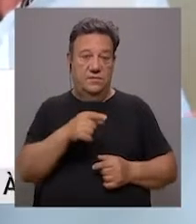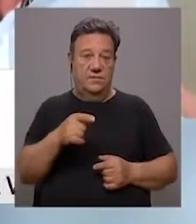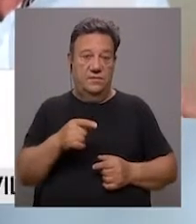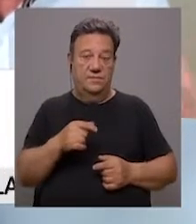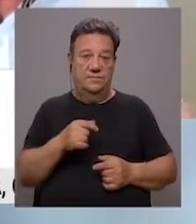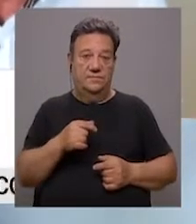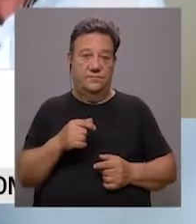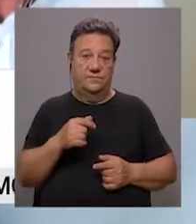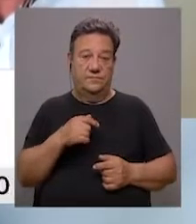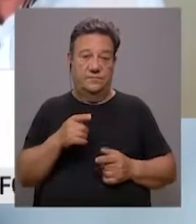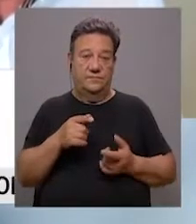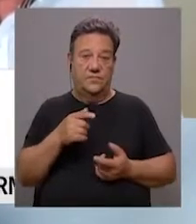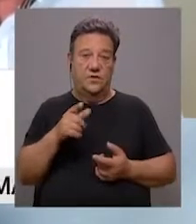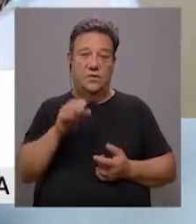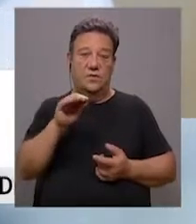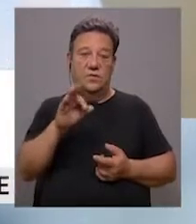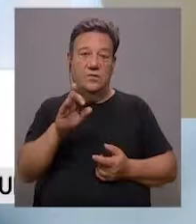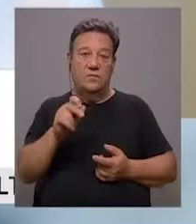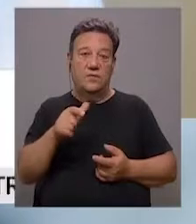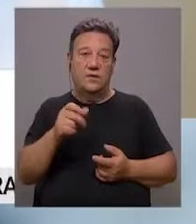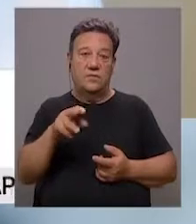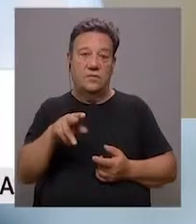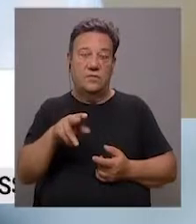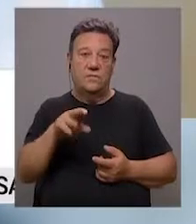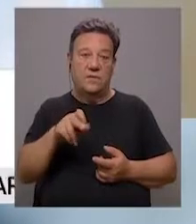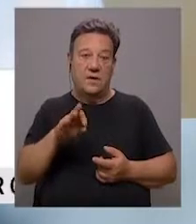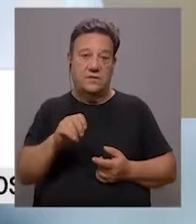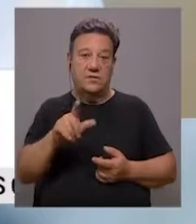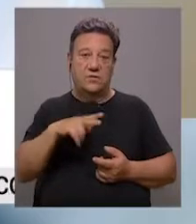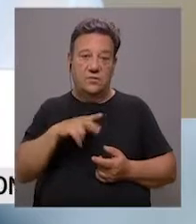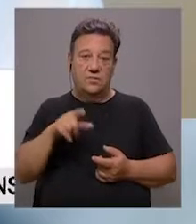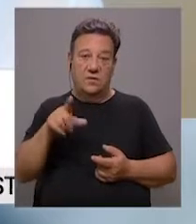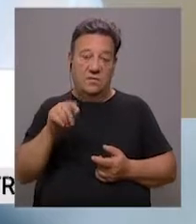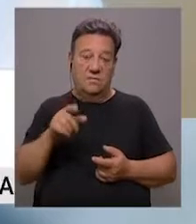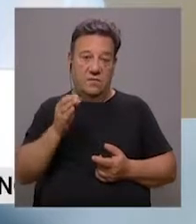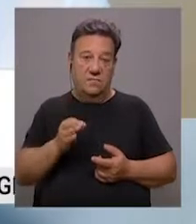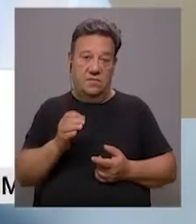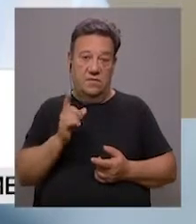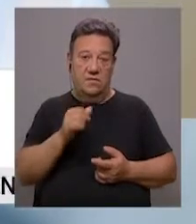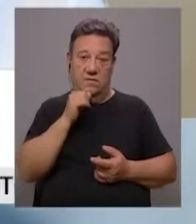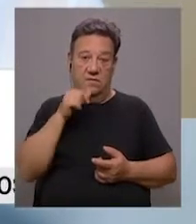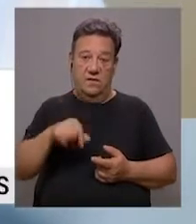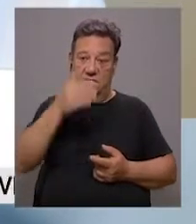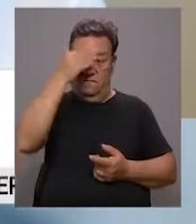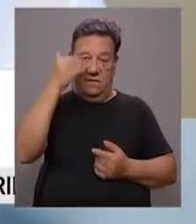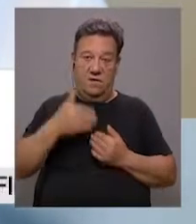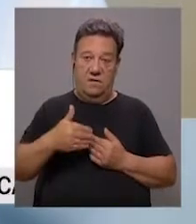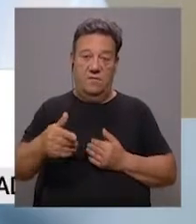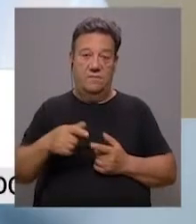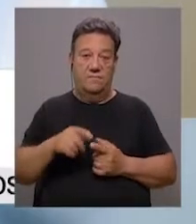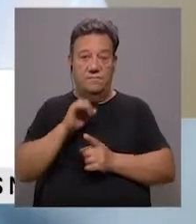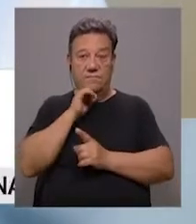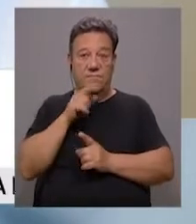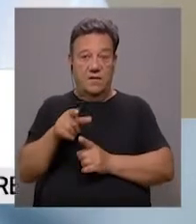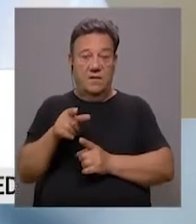Os portugueses são, Humberto Marques, os portugueses são também aí, e terá que ser este, sobretudo este verão, o segredo